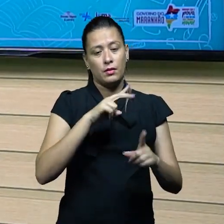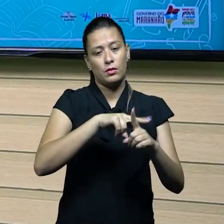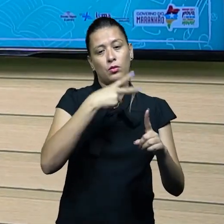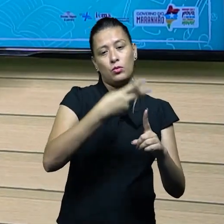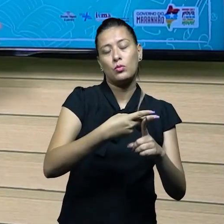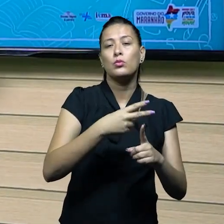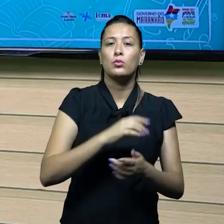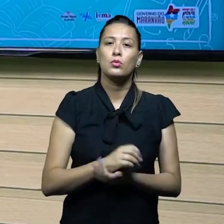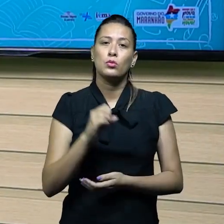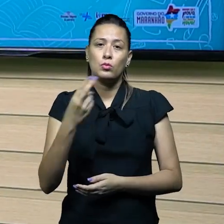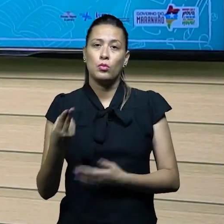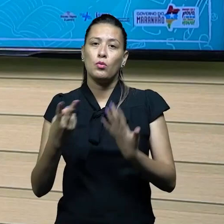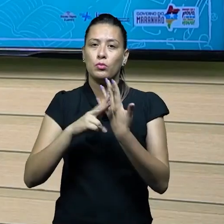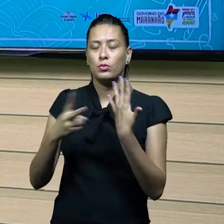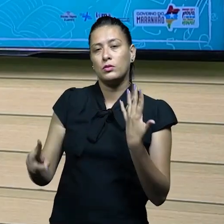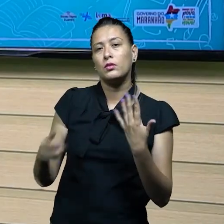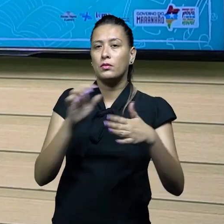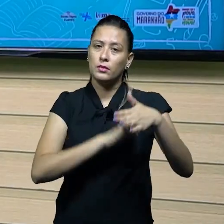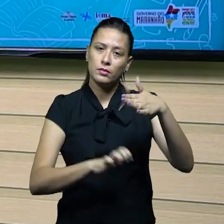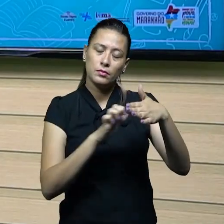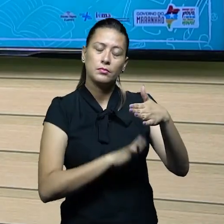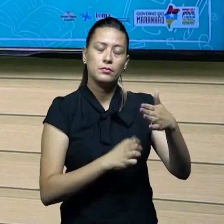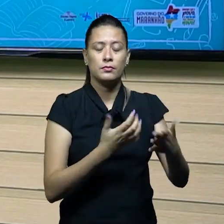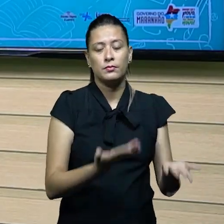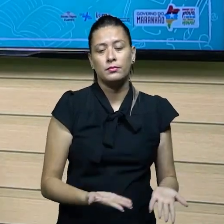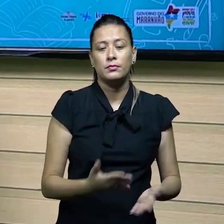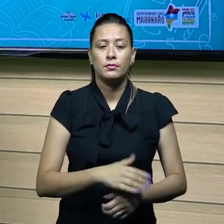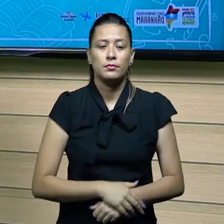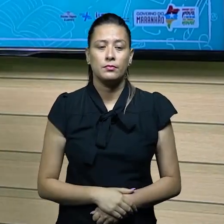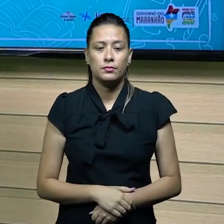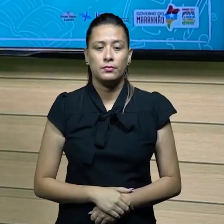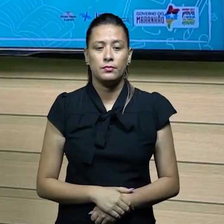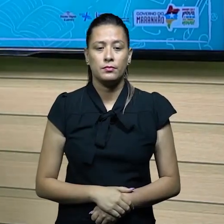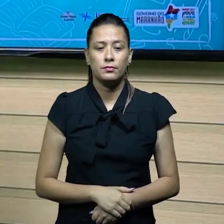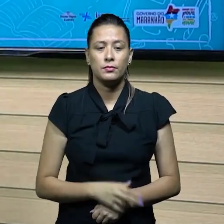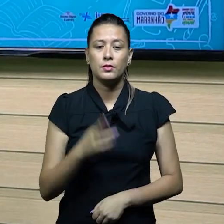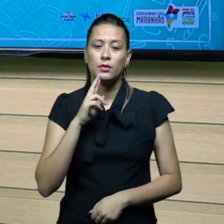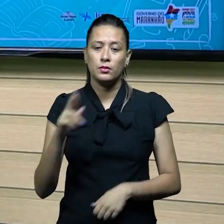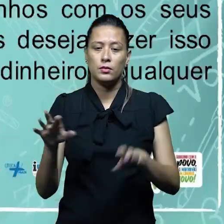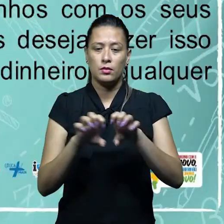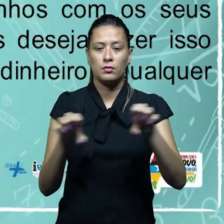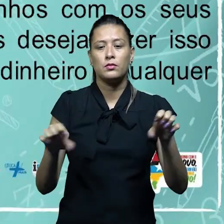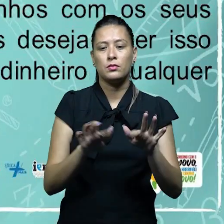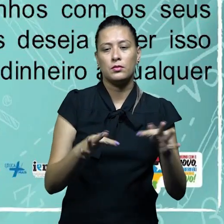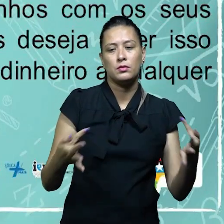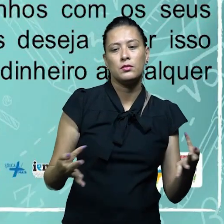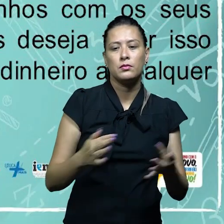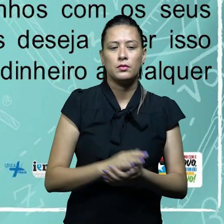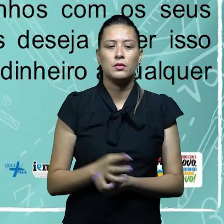resultado da equação, de uma forma simples, também é o resultado da empresa. Como eu falei, de maneira bem grosseira,